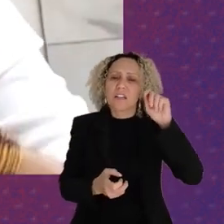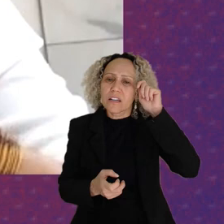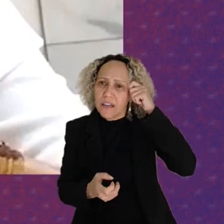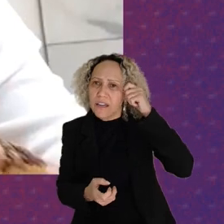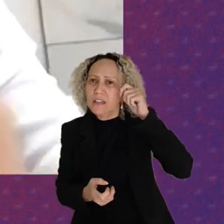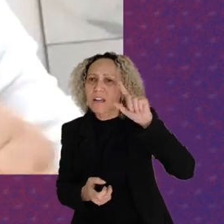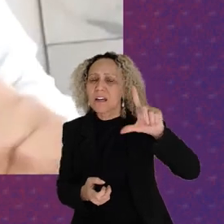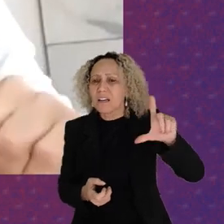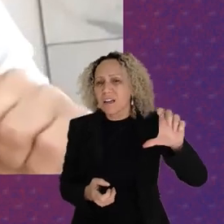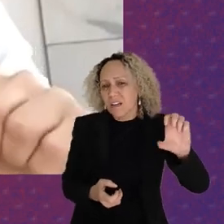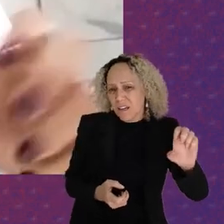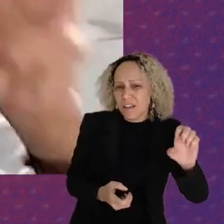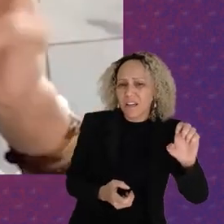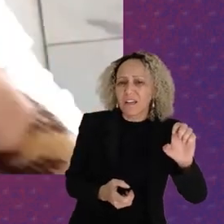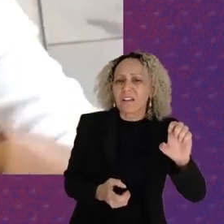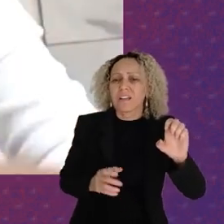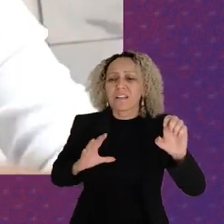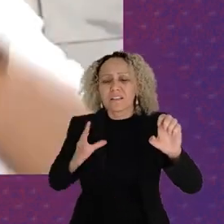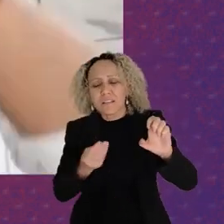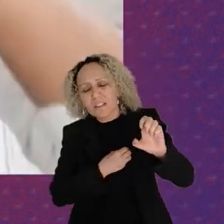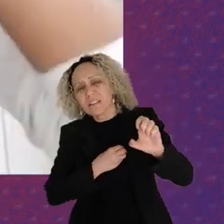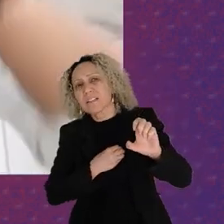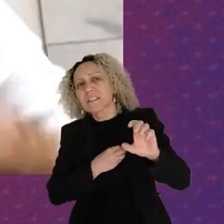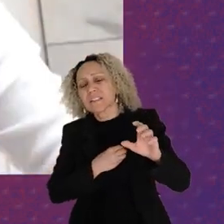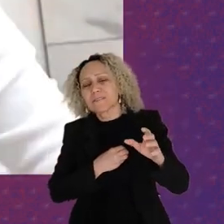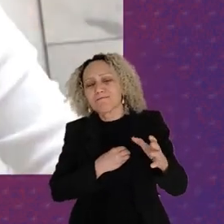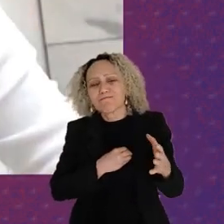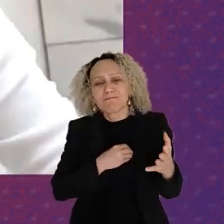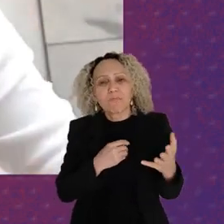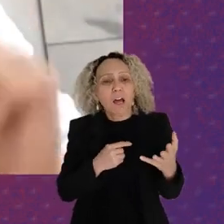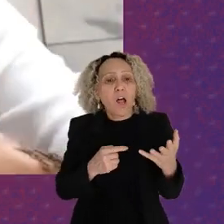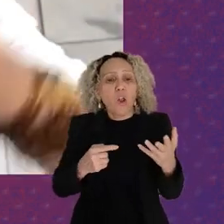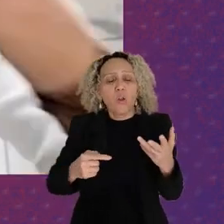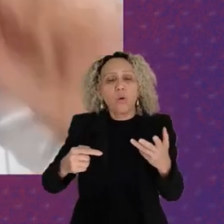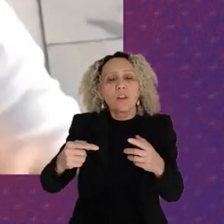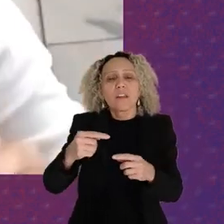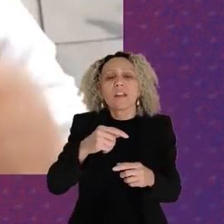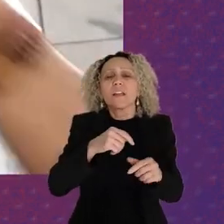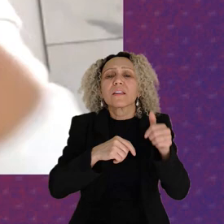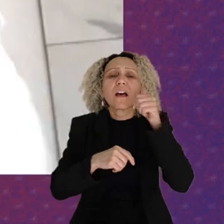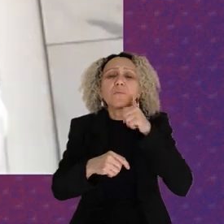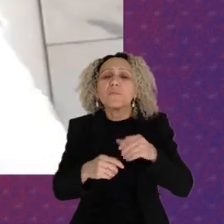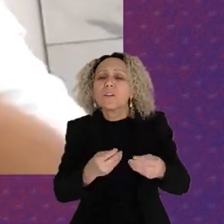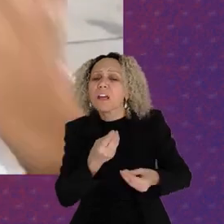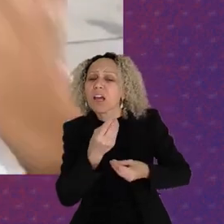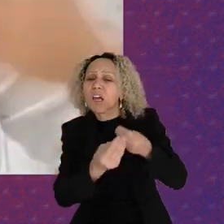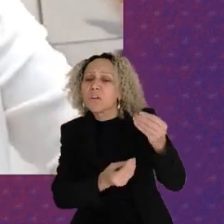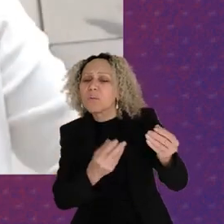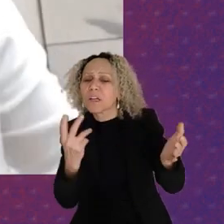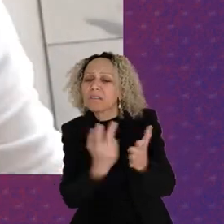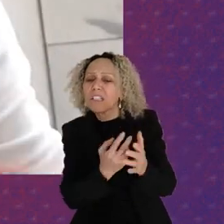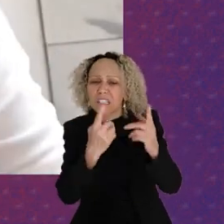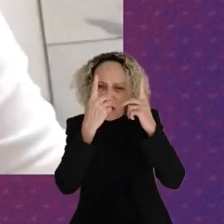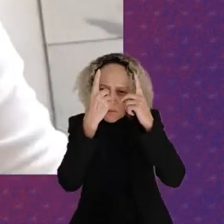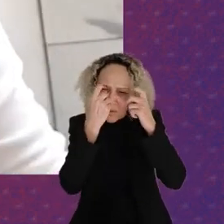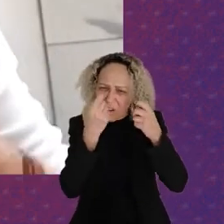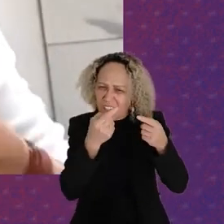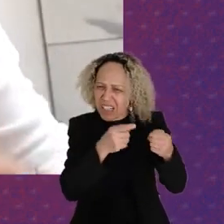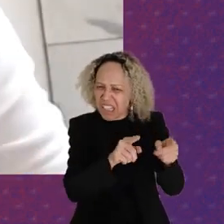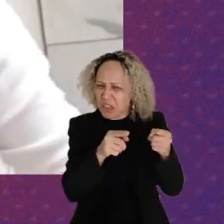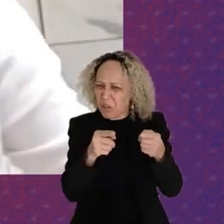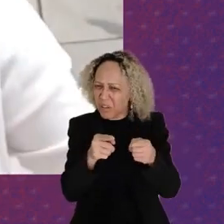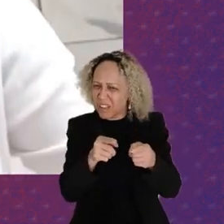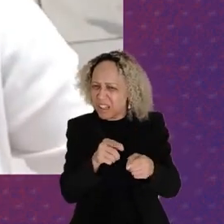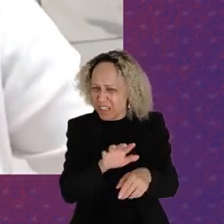para mulheres trans, que ocupam esses espaços, mas não só. Como que essas violências